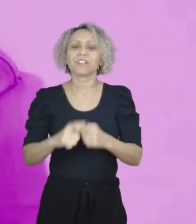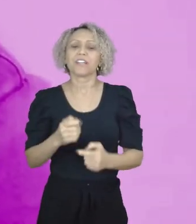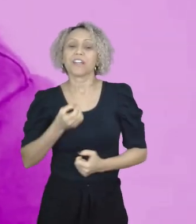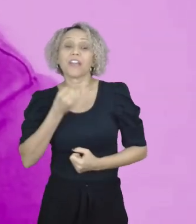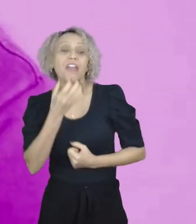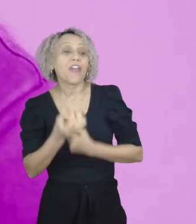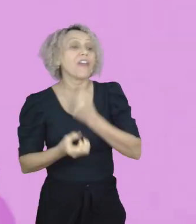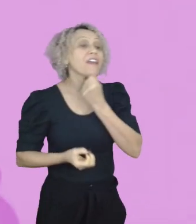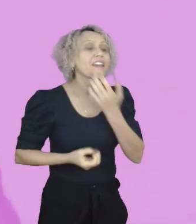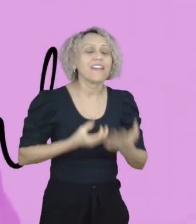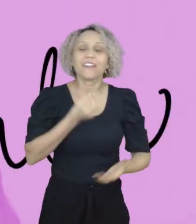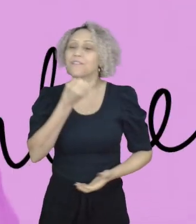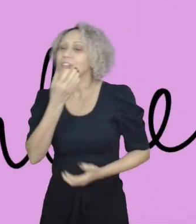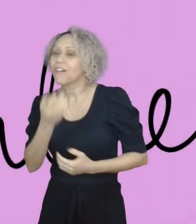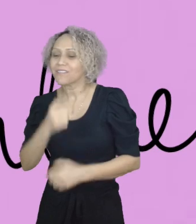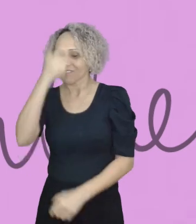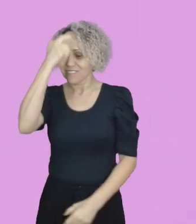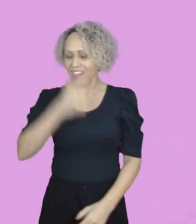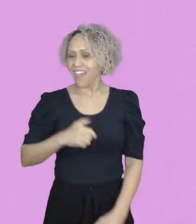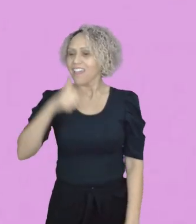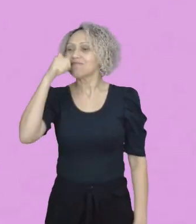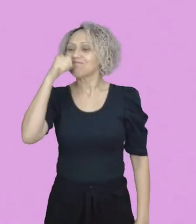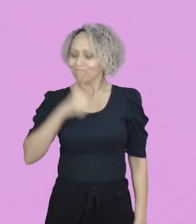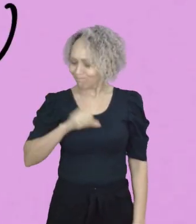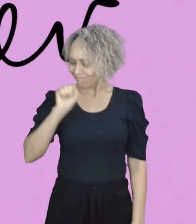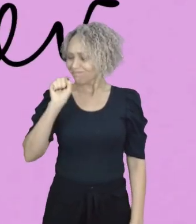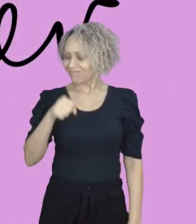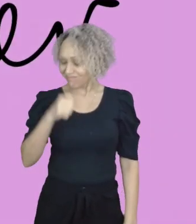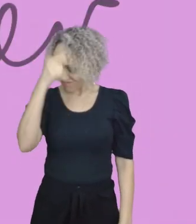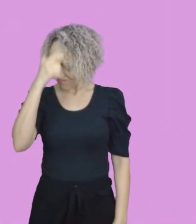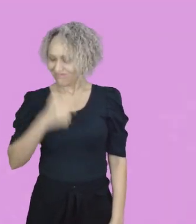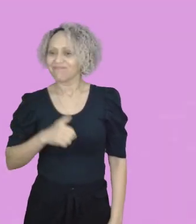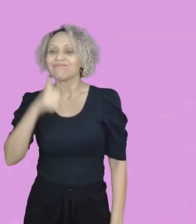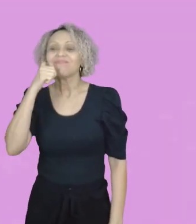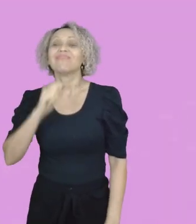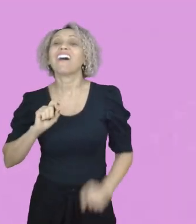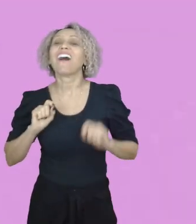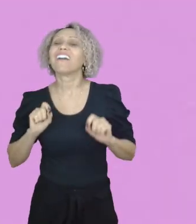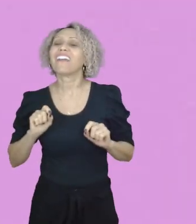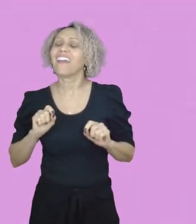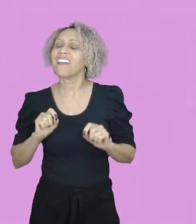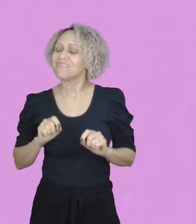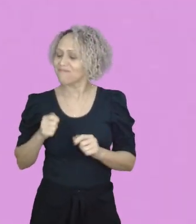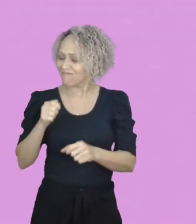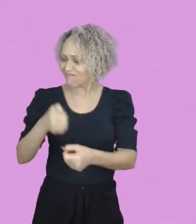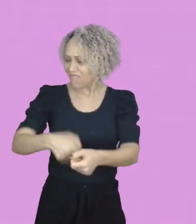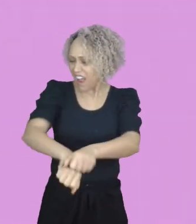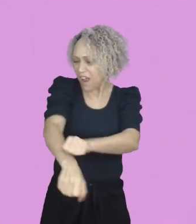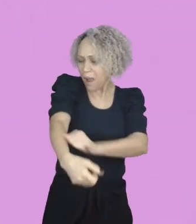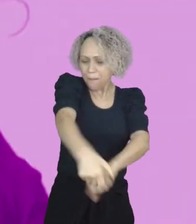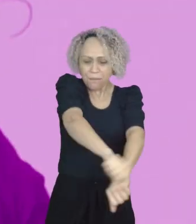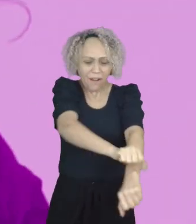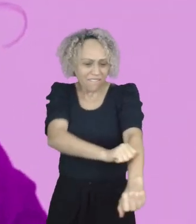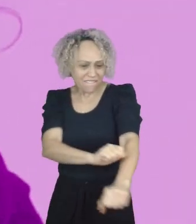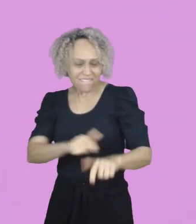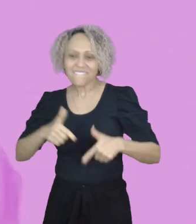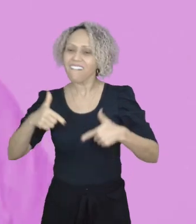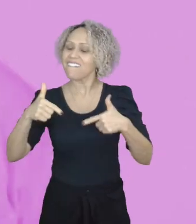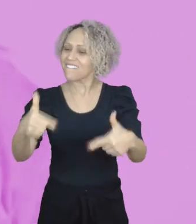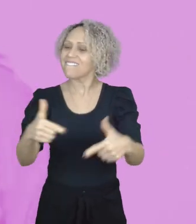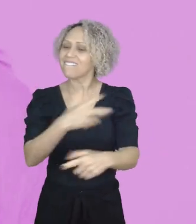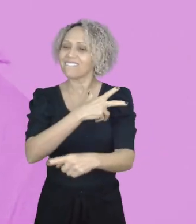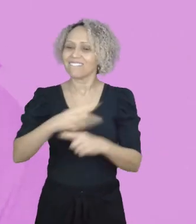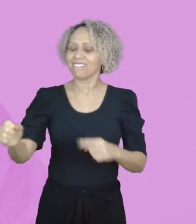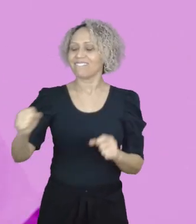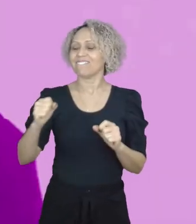Porque eu sou mulher pra fazer acontecer.